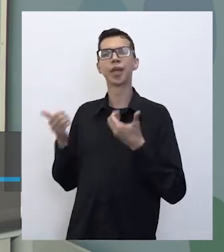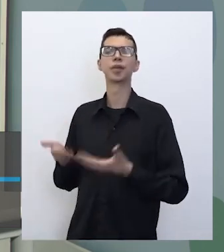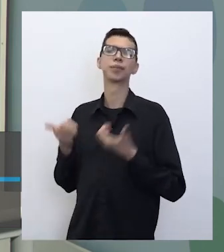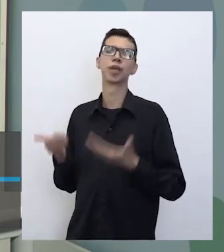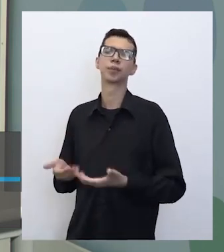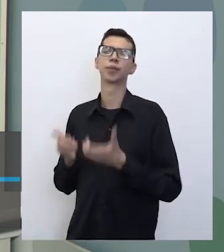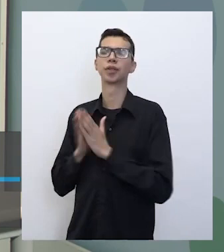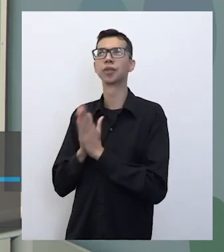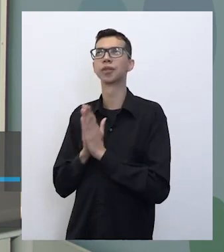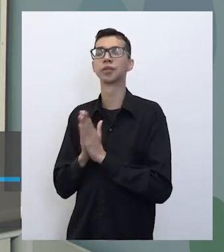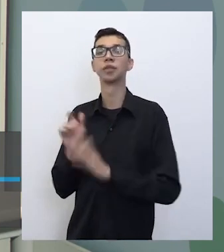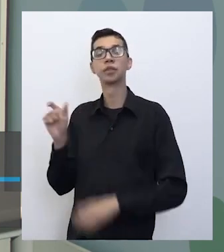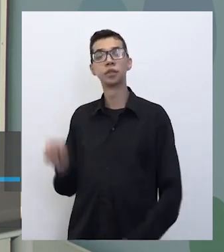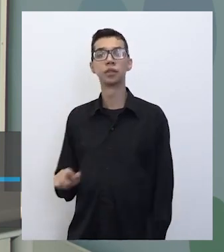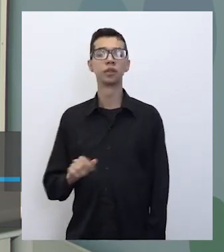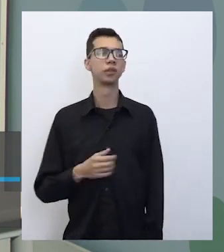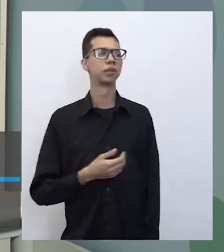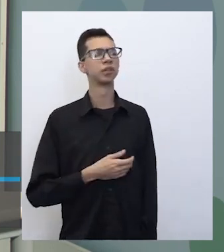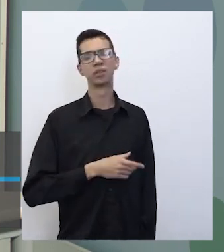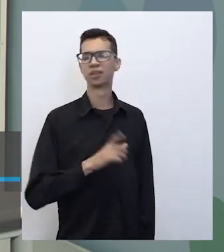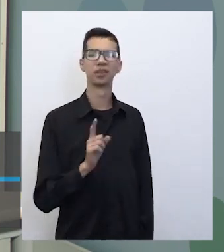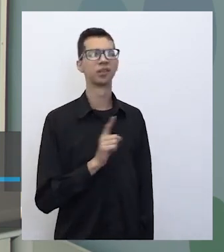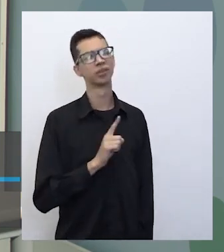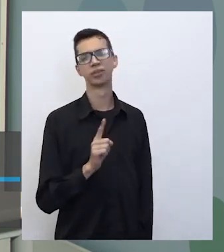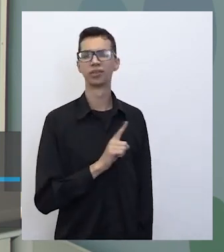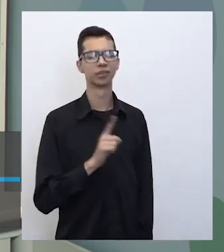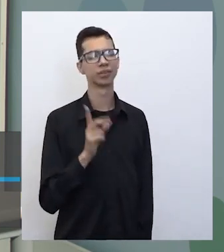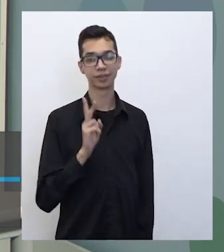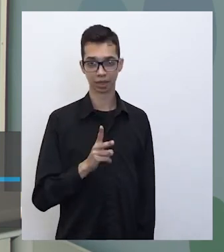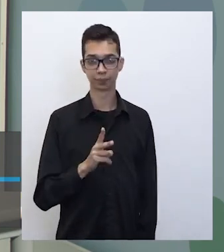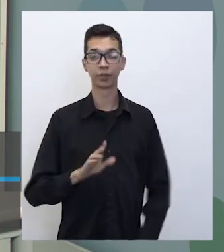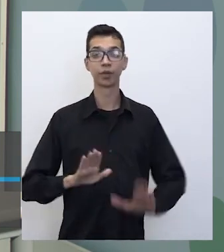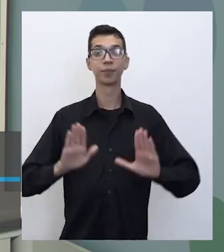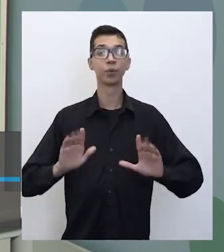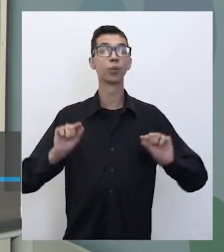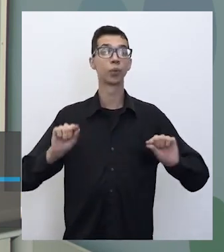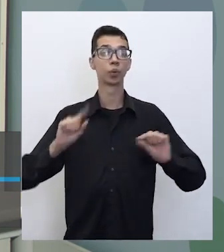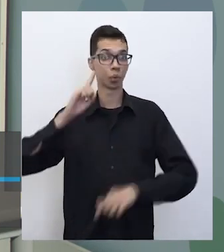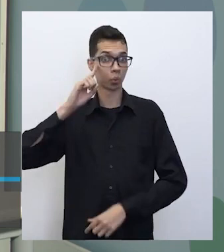e ele sempre falava não. E aí o que aconteceu? Um dia,